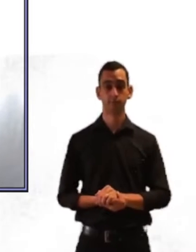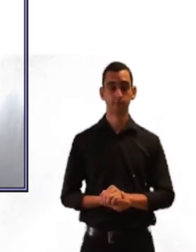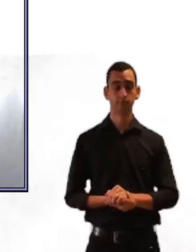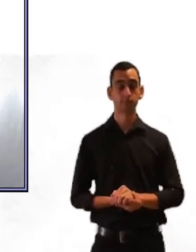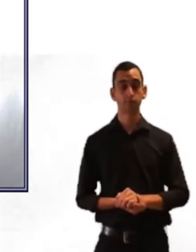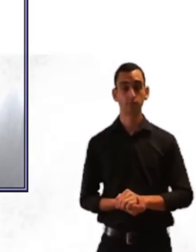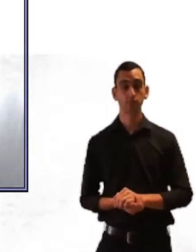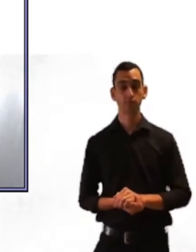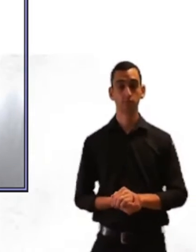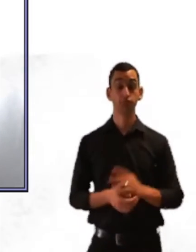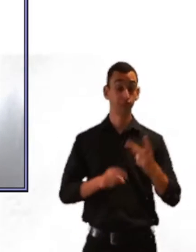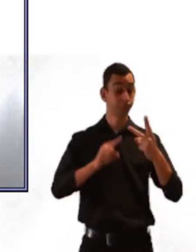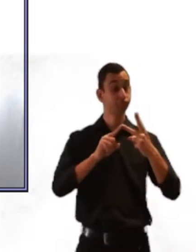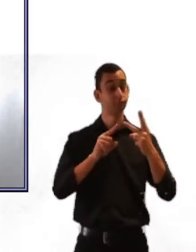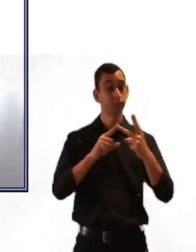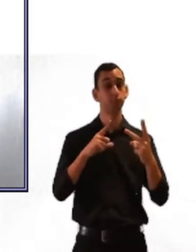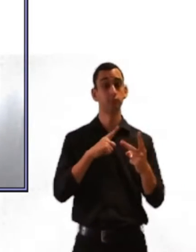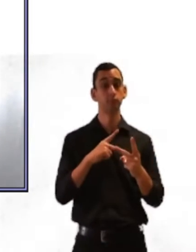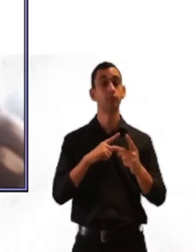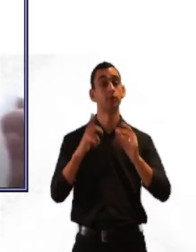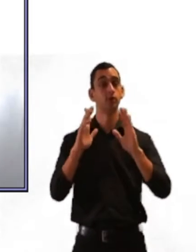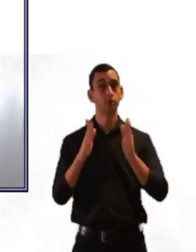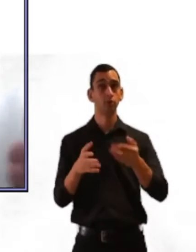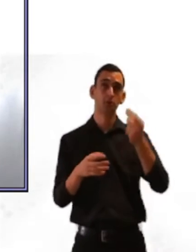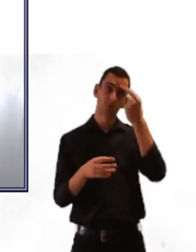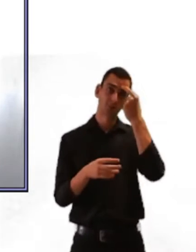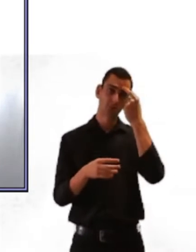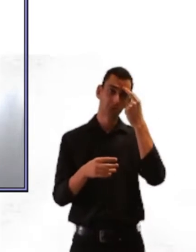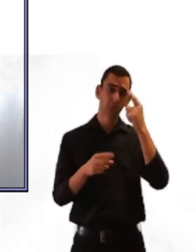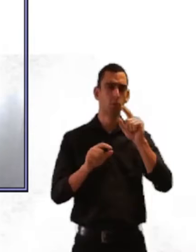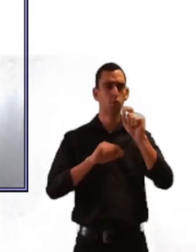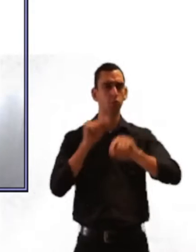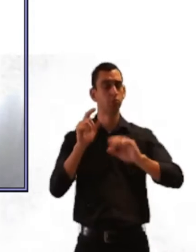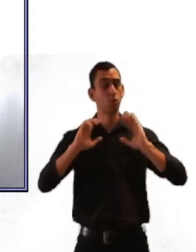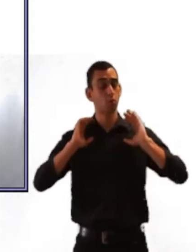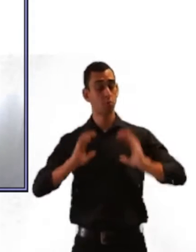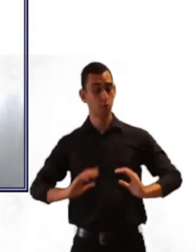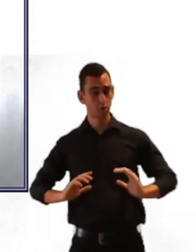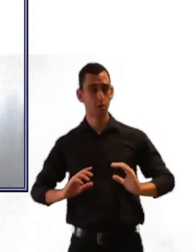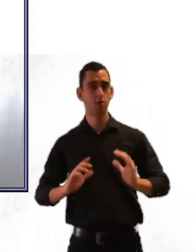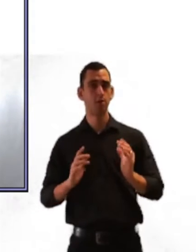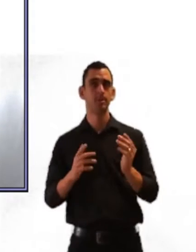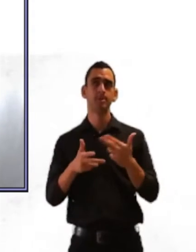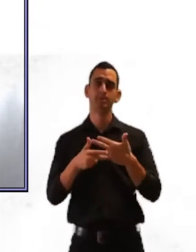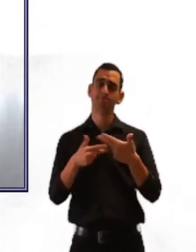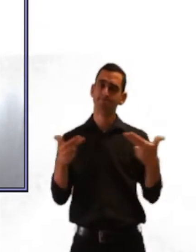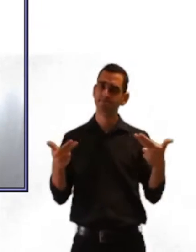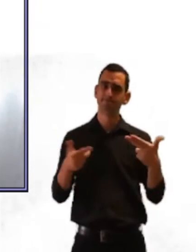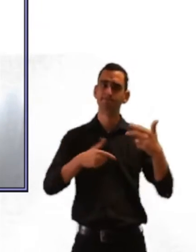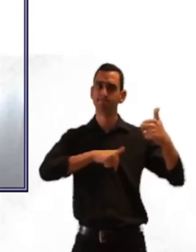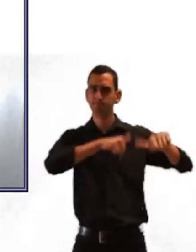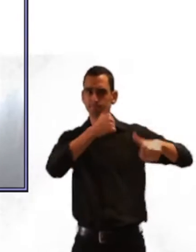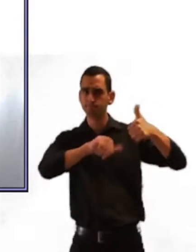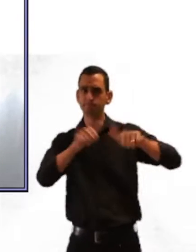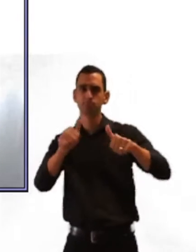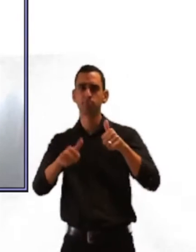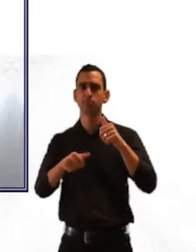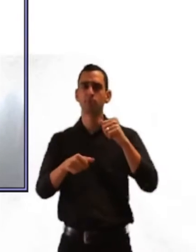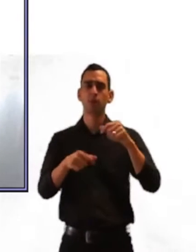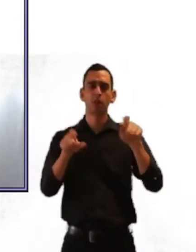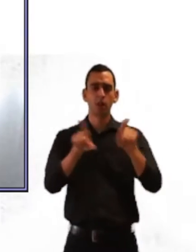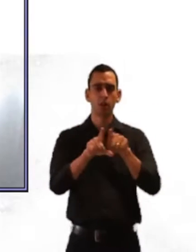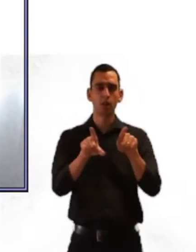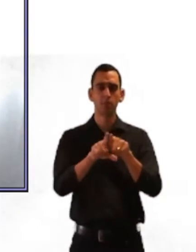aí pensando em uma análise de economia comportamental, pensando em uma análise psicológica,